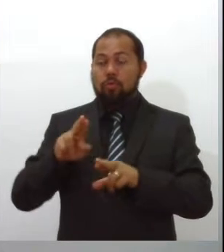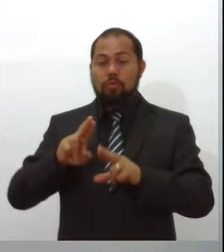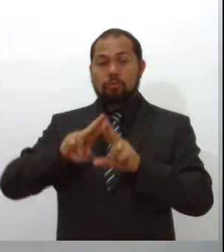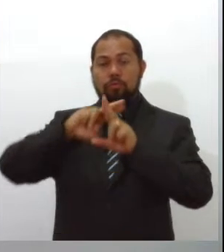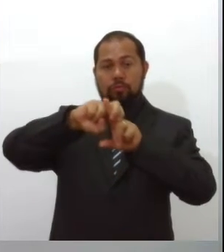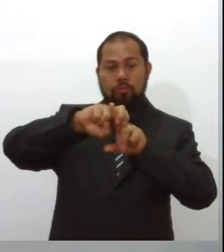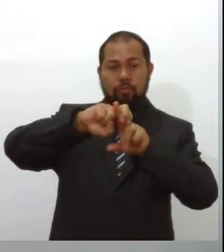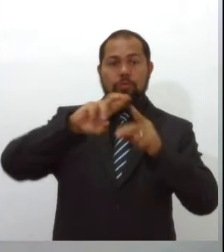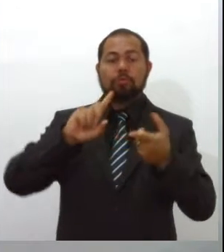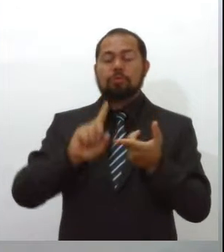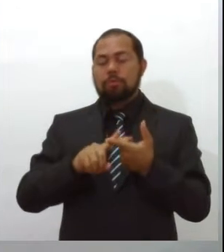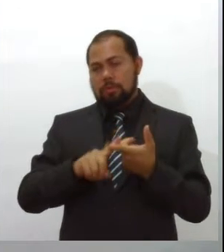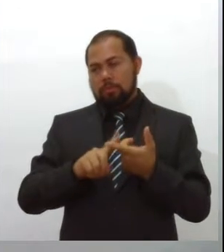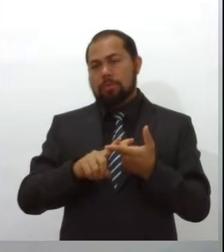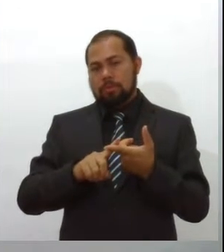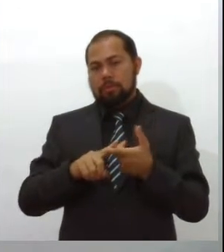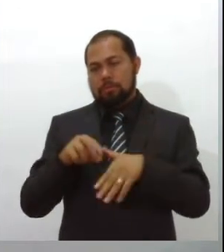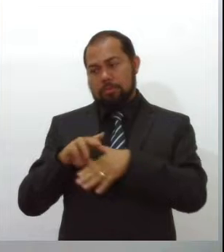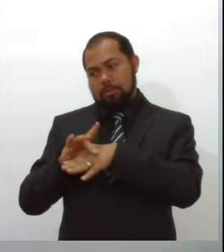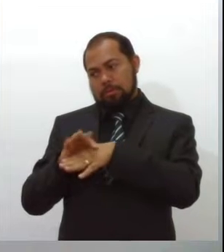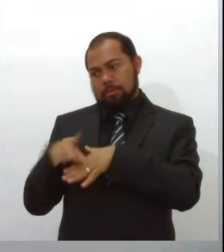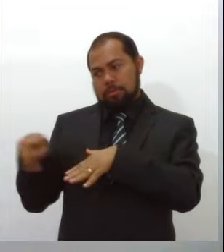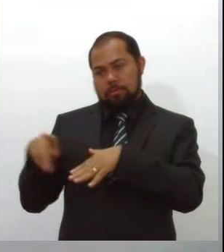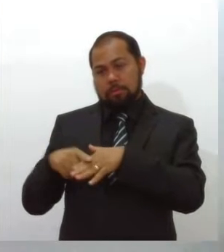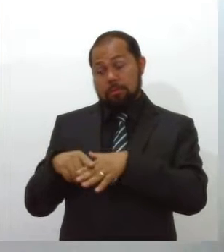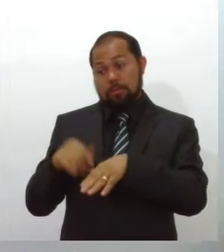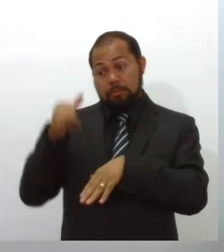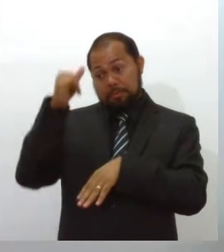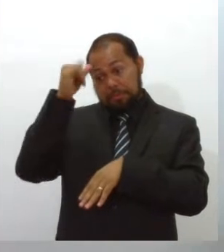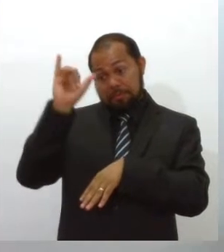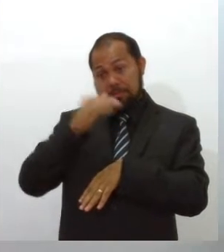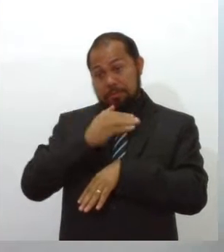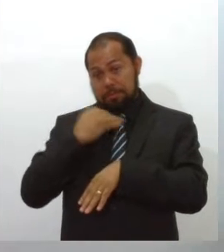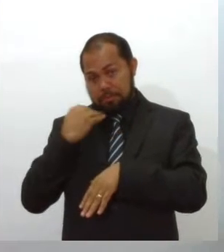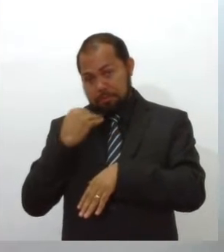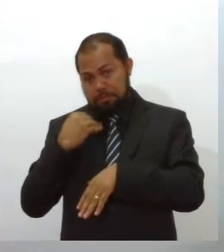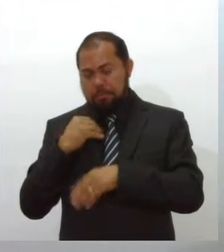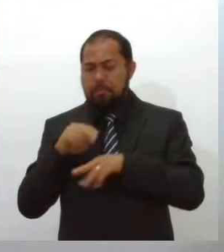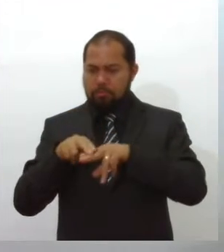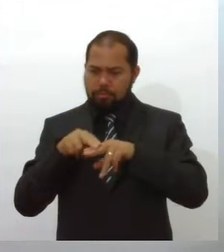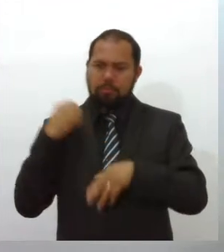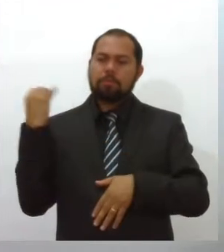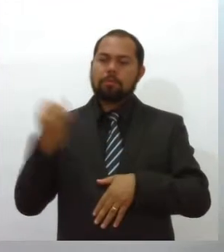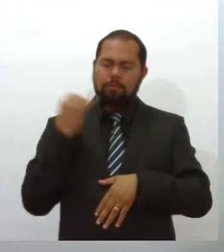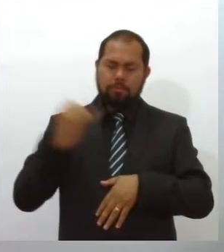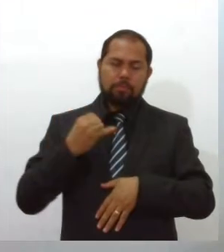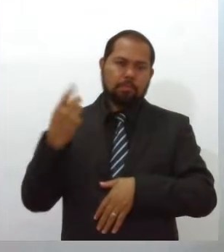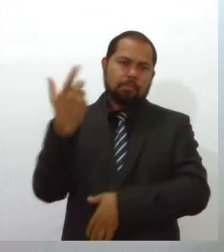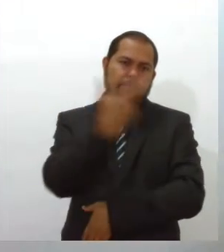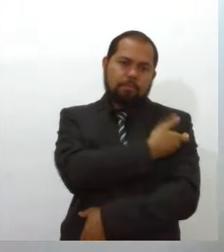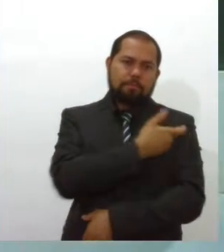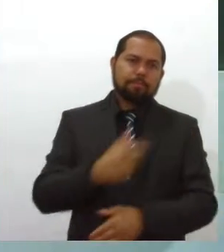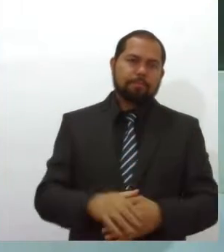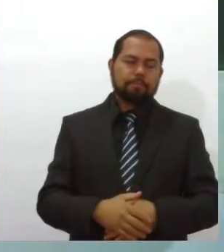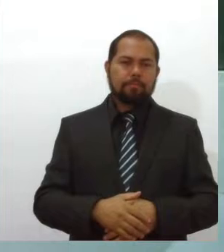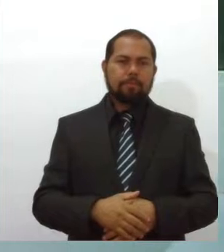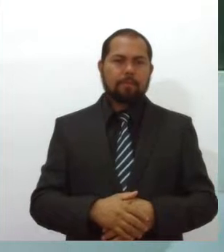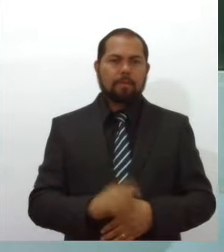inclusive evitando assim o óbito. Então, essa é a grande importância da vacinação. A gente tem, né,